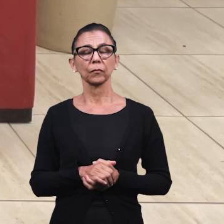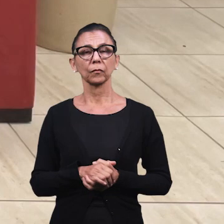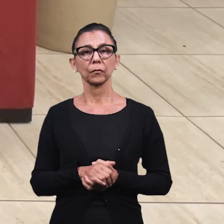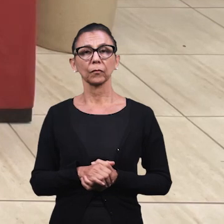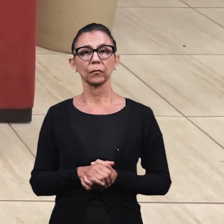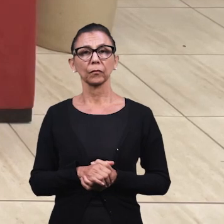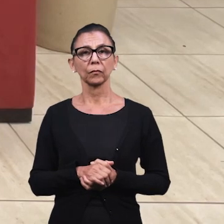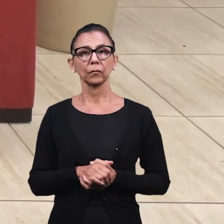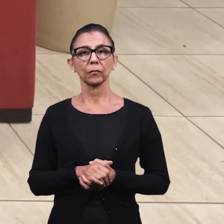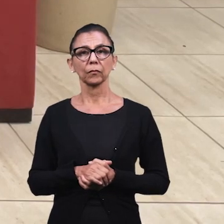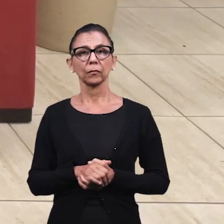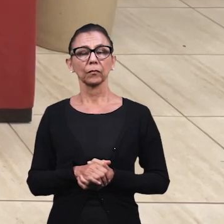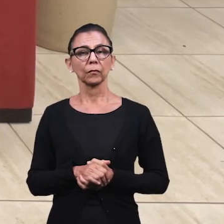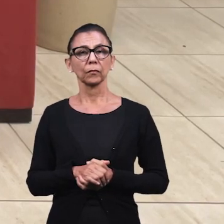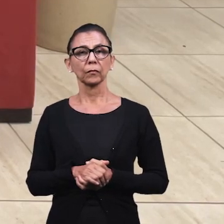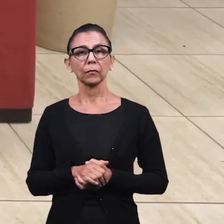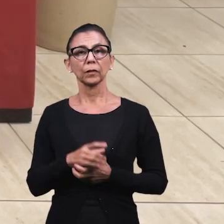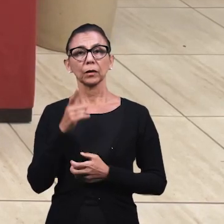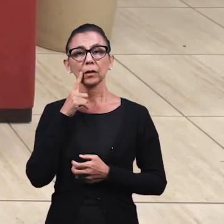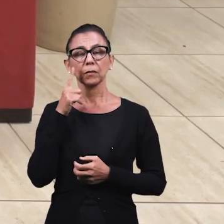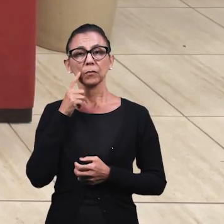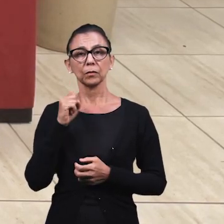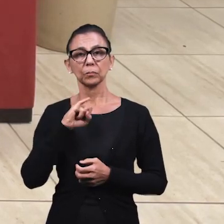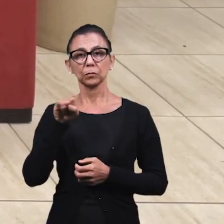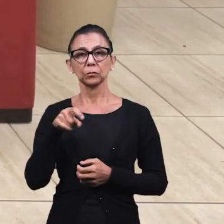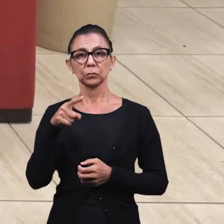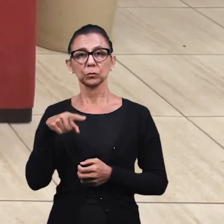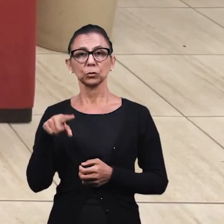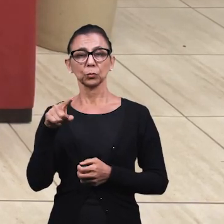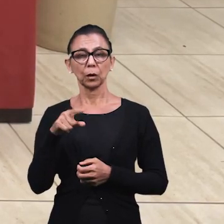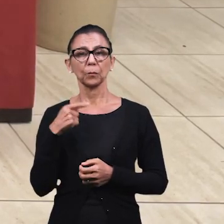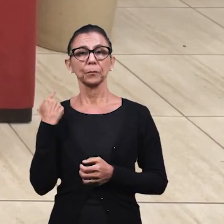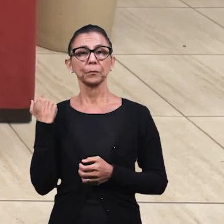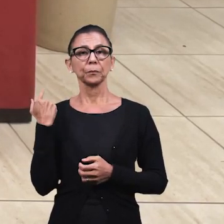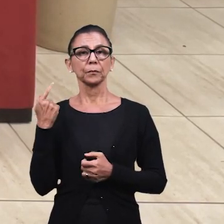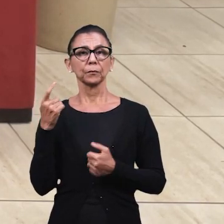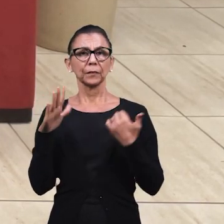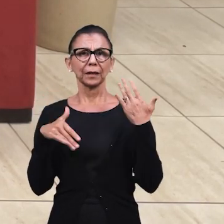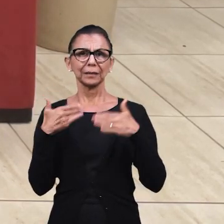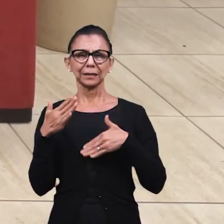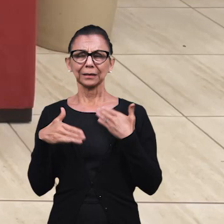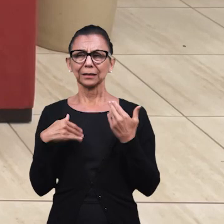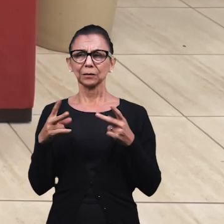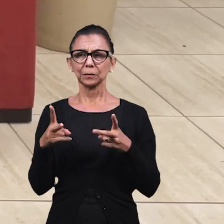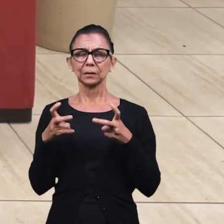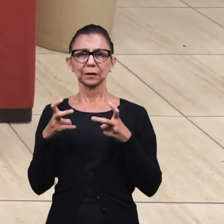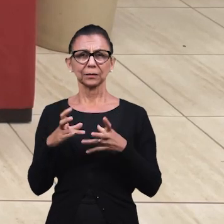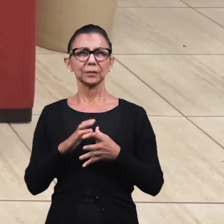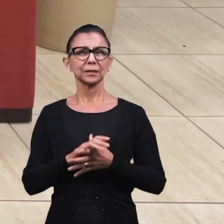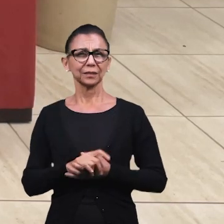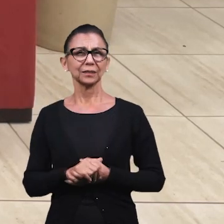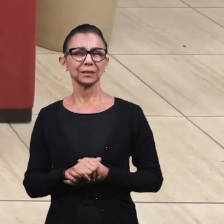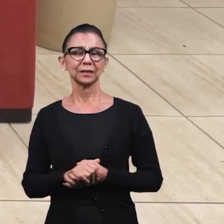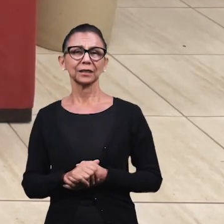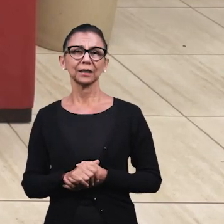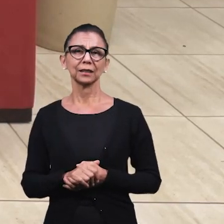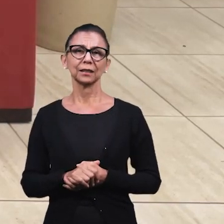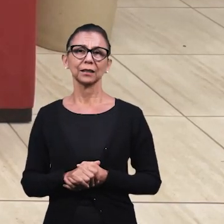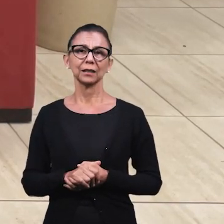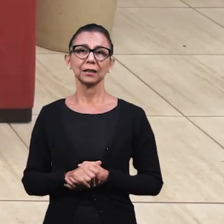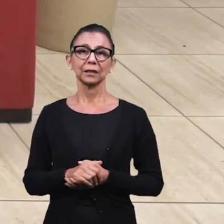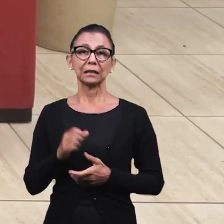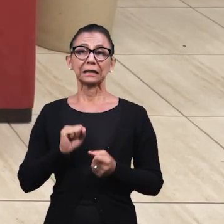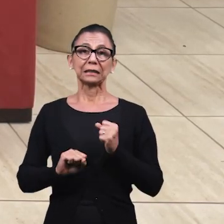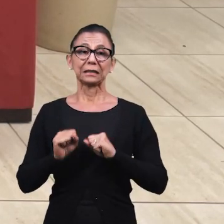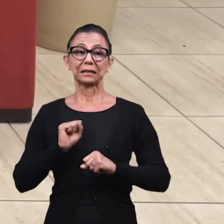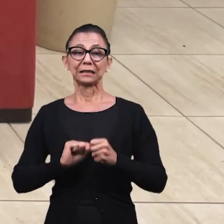Pastor, nós observamos na resposta do João, né, a alegria que as nossas classes têm de participar. Ele fica ali enquanto a mãe está fazendo a